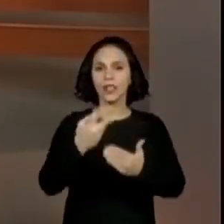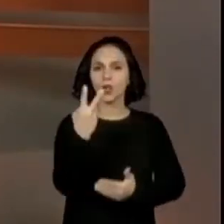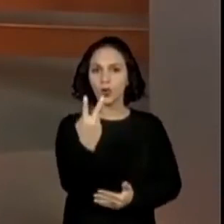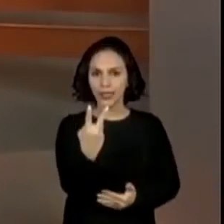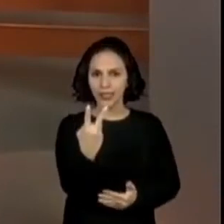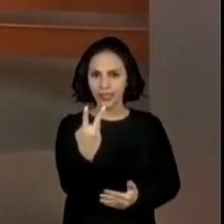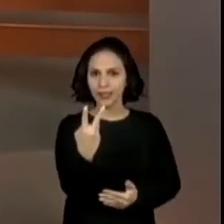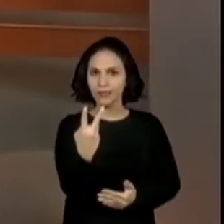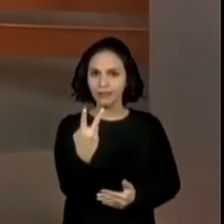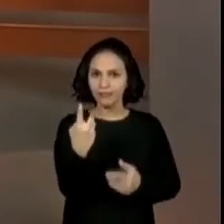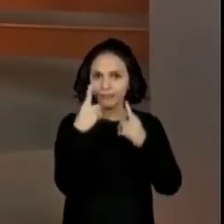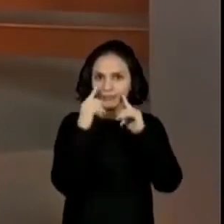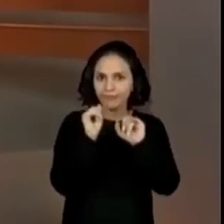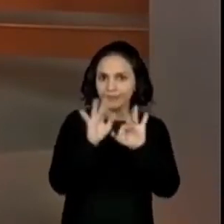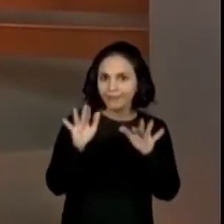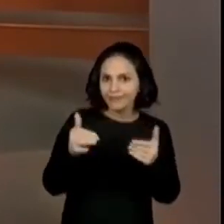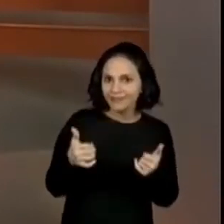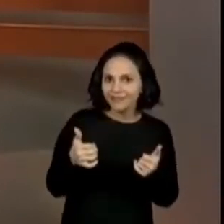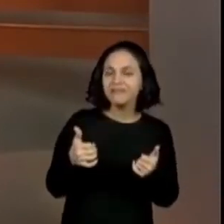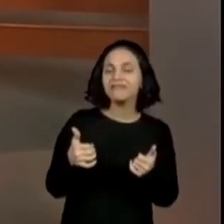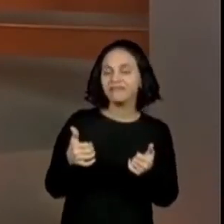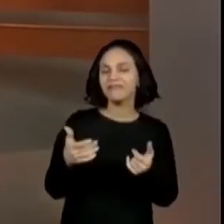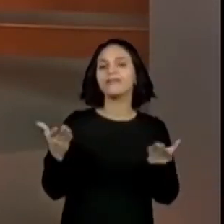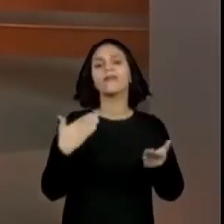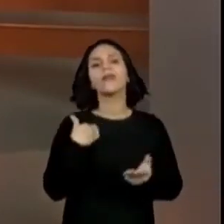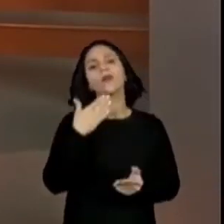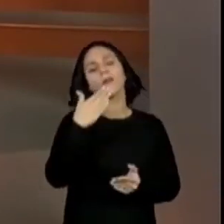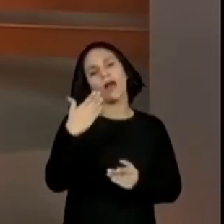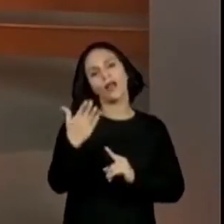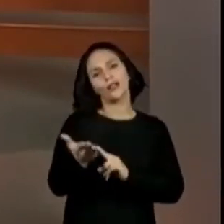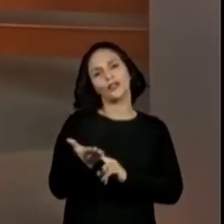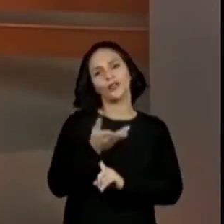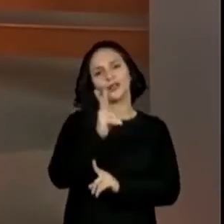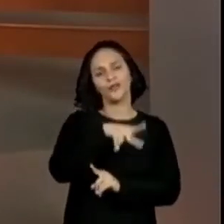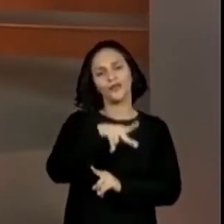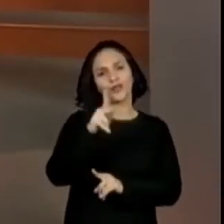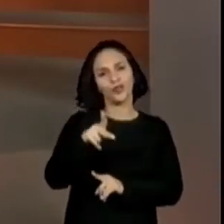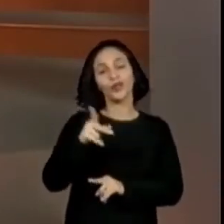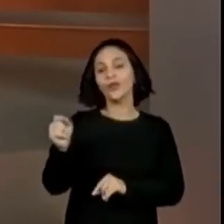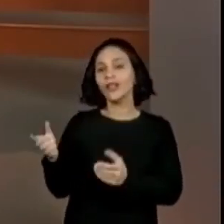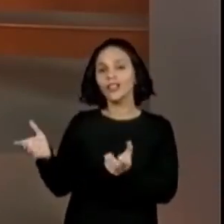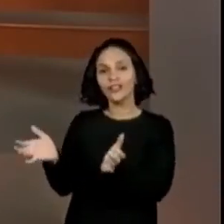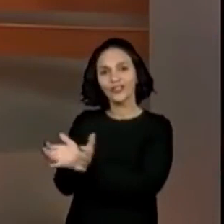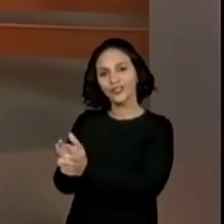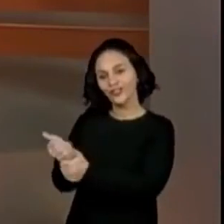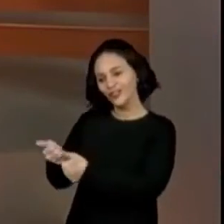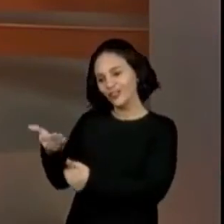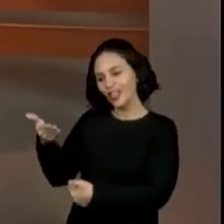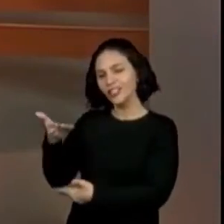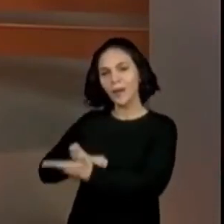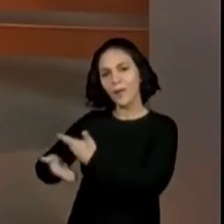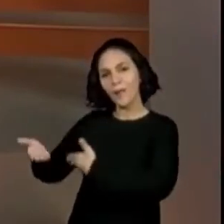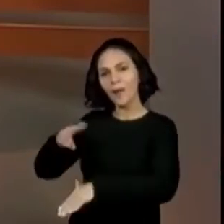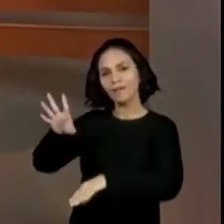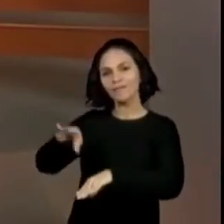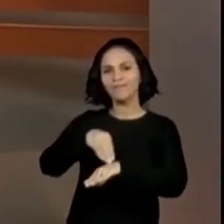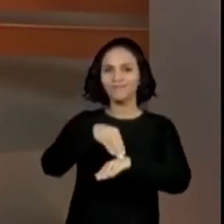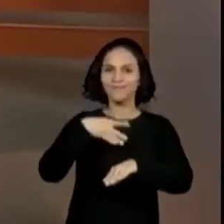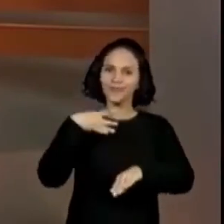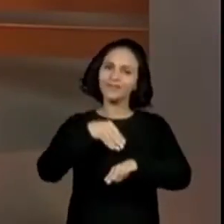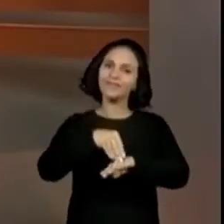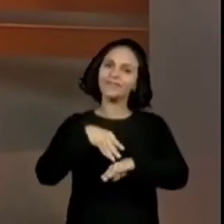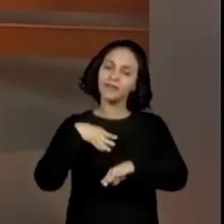ok esclarecimentos feitos peço ajuda de vocês professores maravilhosos que estão aqui no nosso chat Que Se